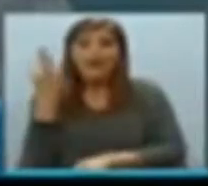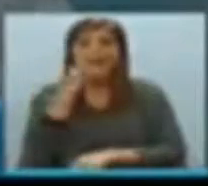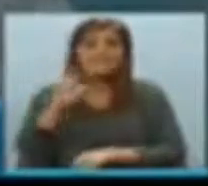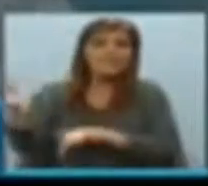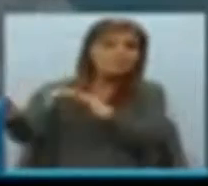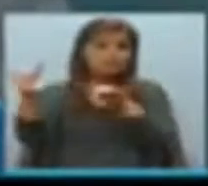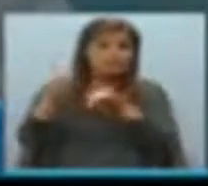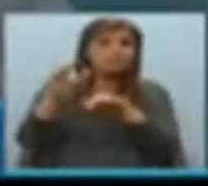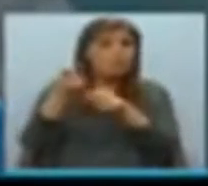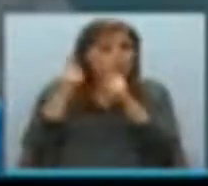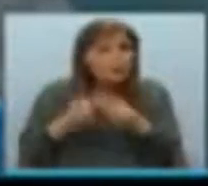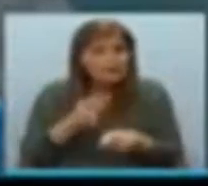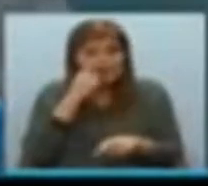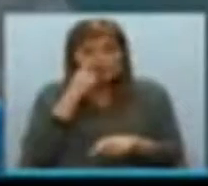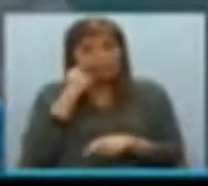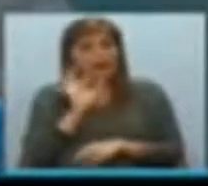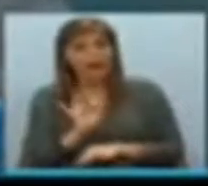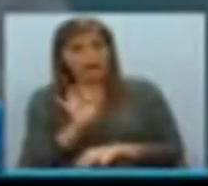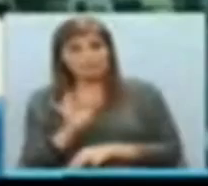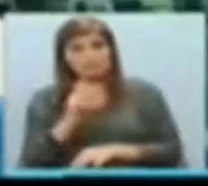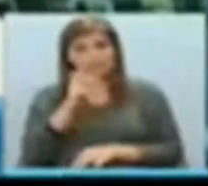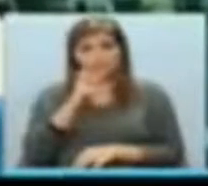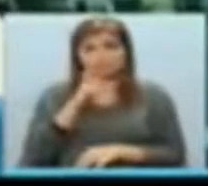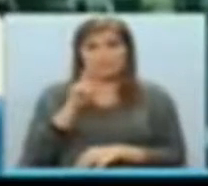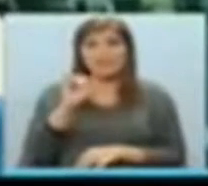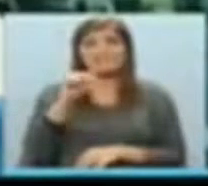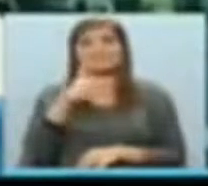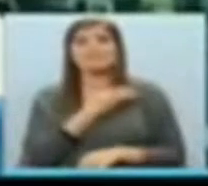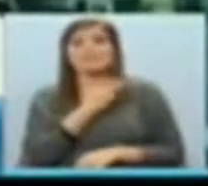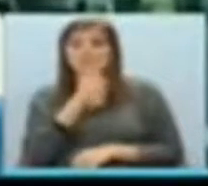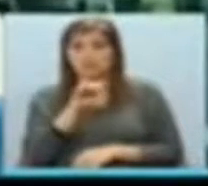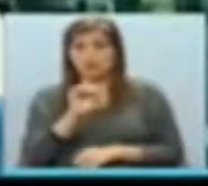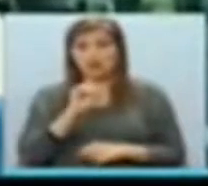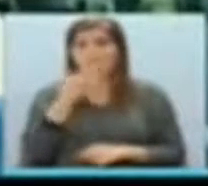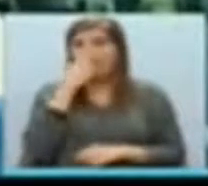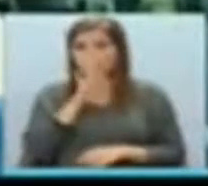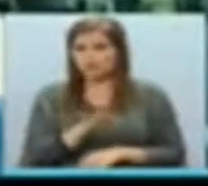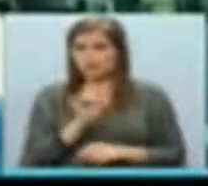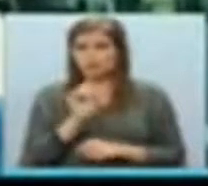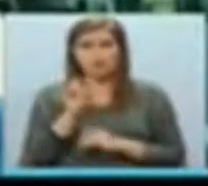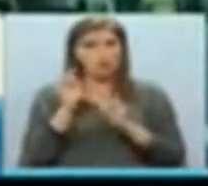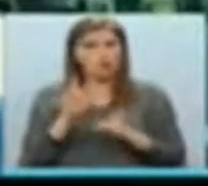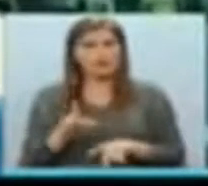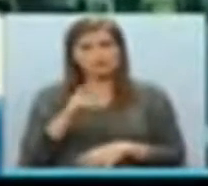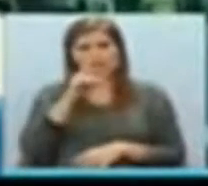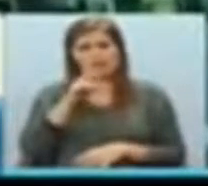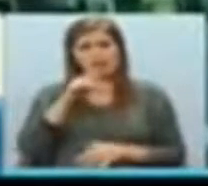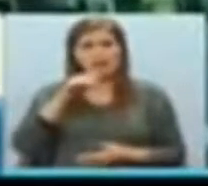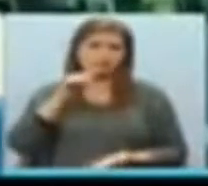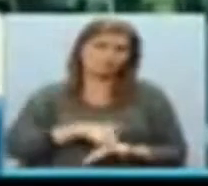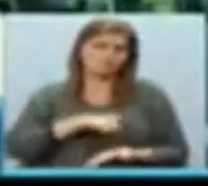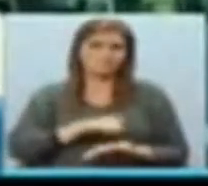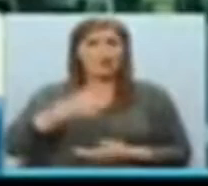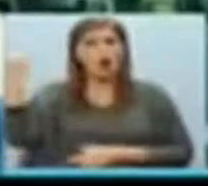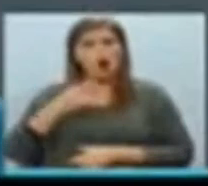que existe toda essa atitude é individual mesmo contrariando regime de salazar as ordens do governo português